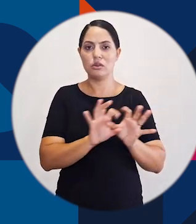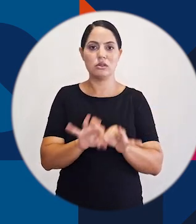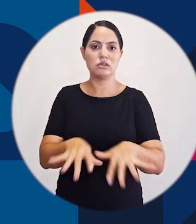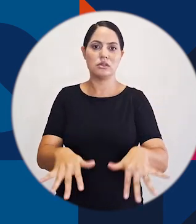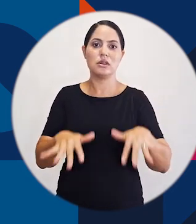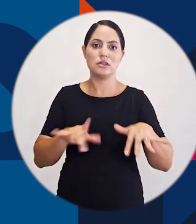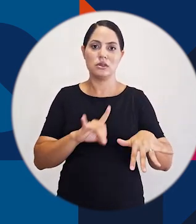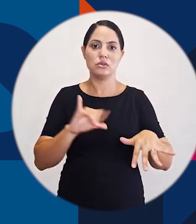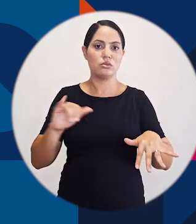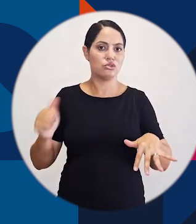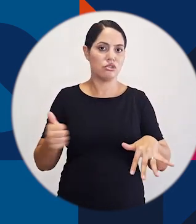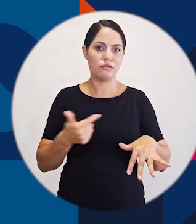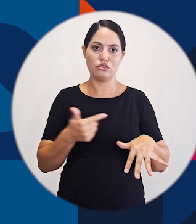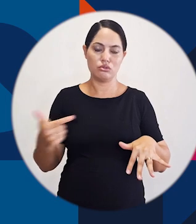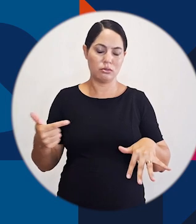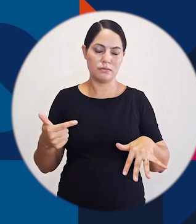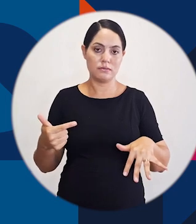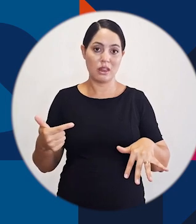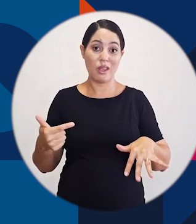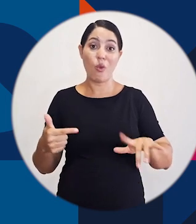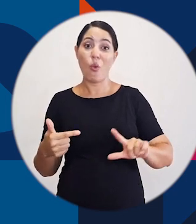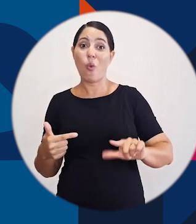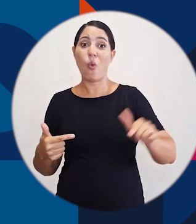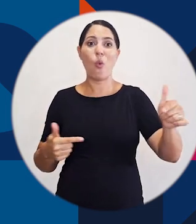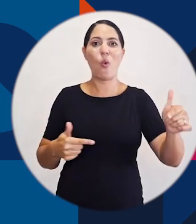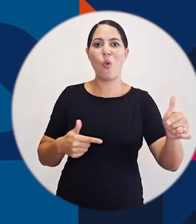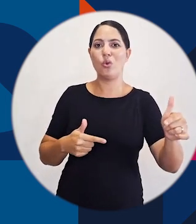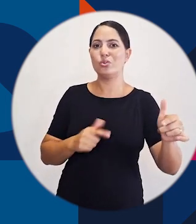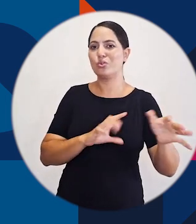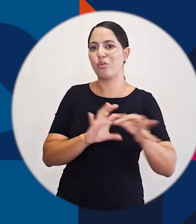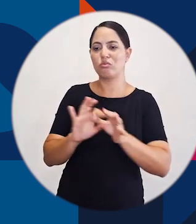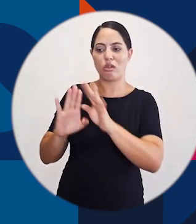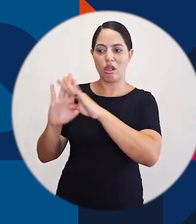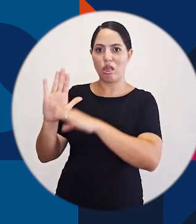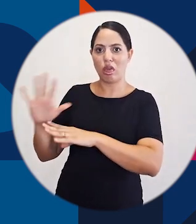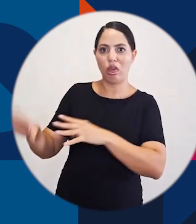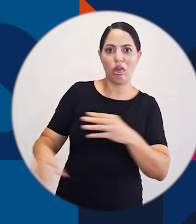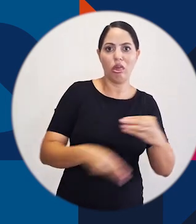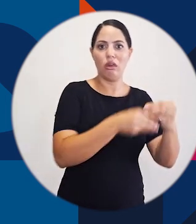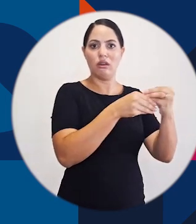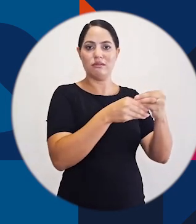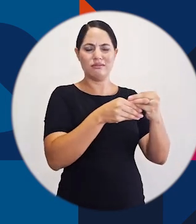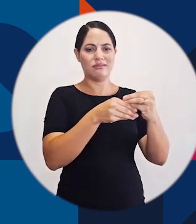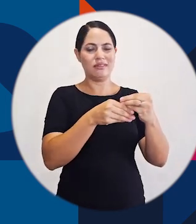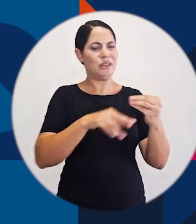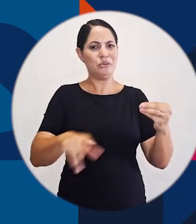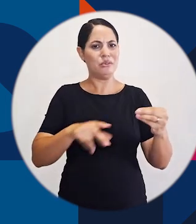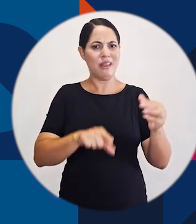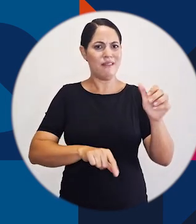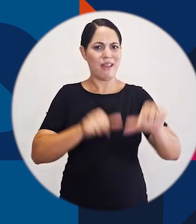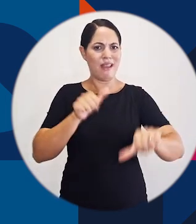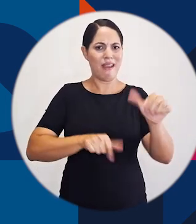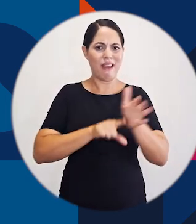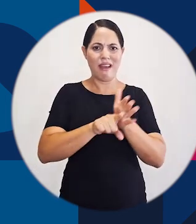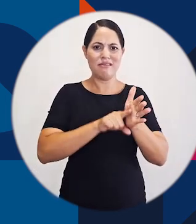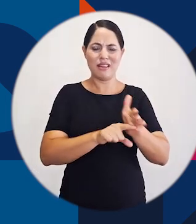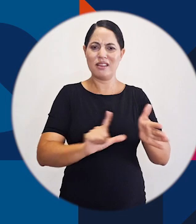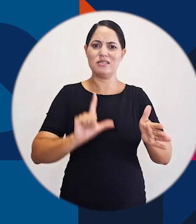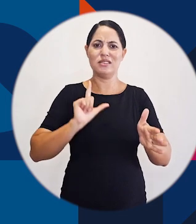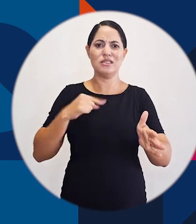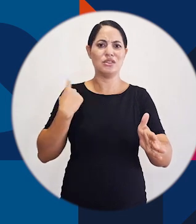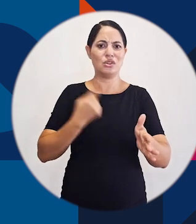pauta da sessão do dia 22. Eles foram trazidos extra-pauta, sem qualquer possibilidade